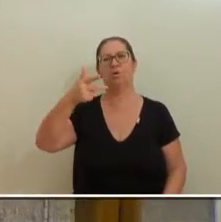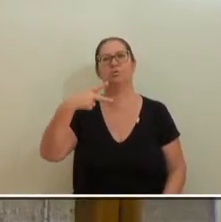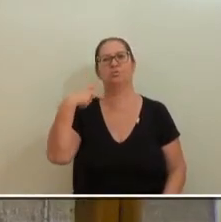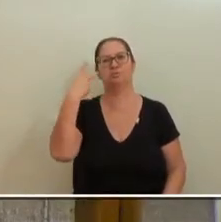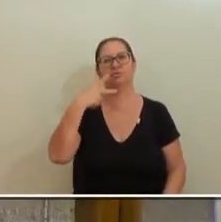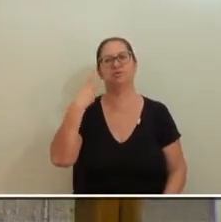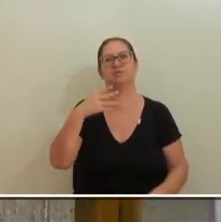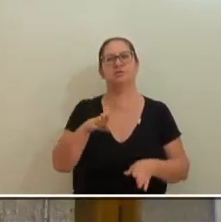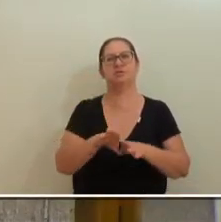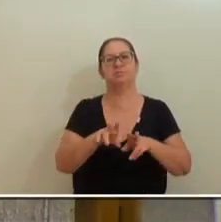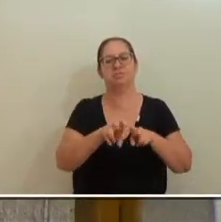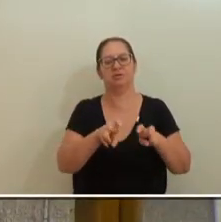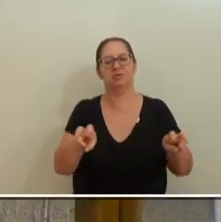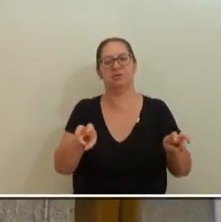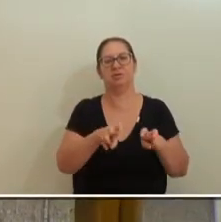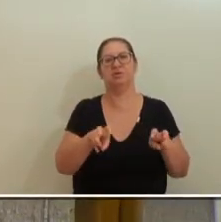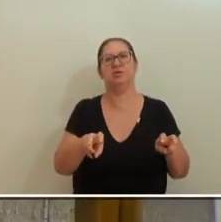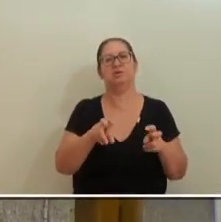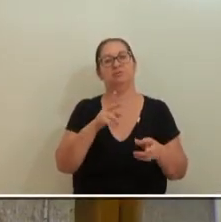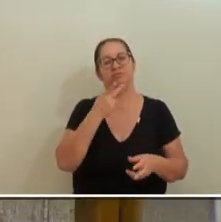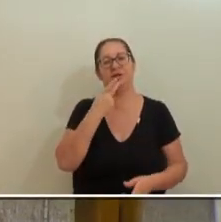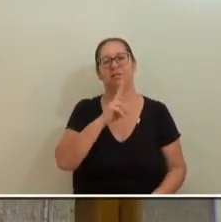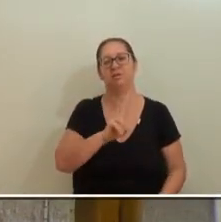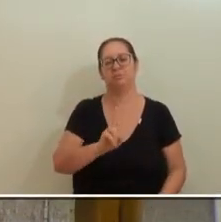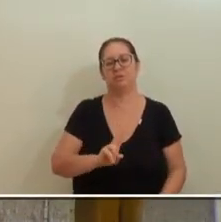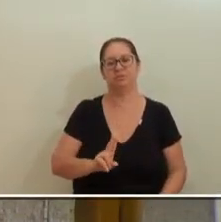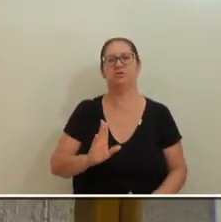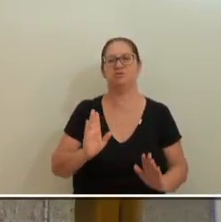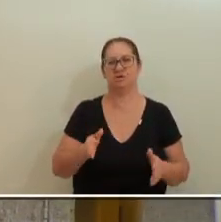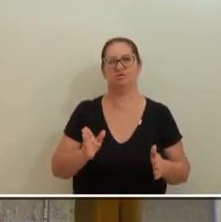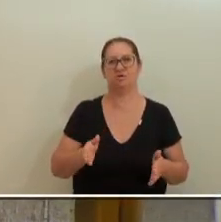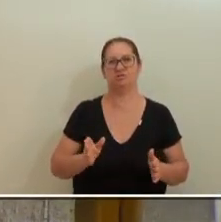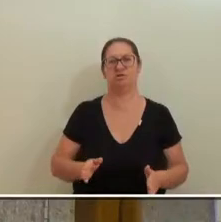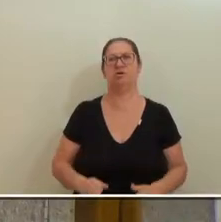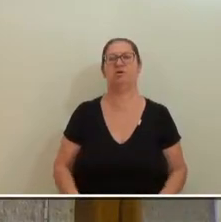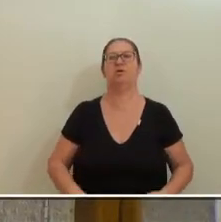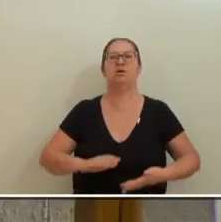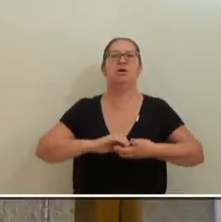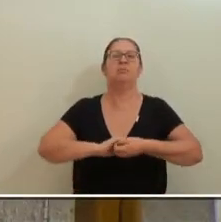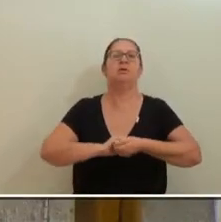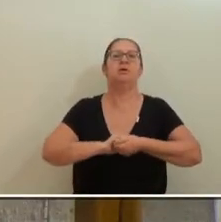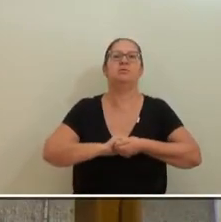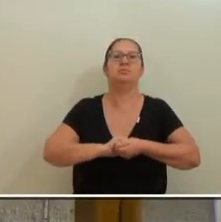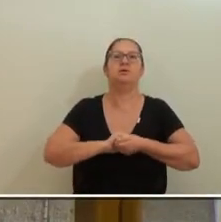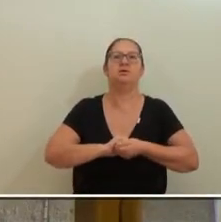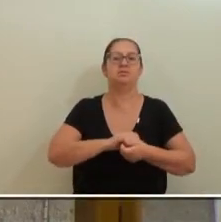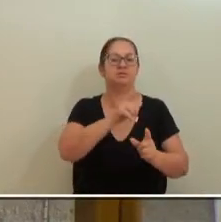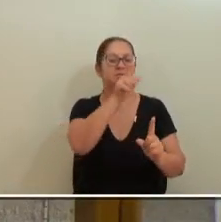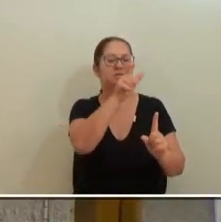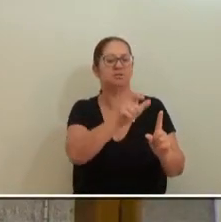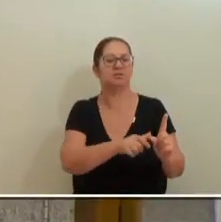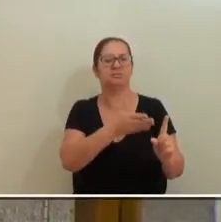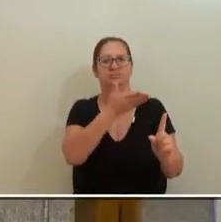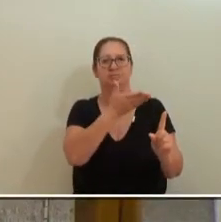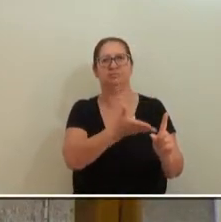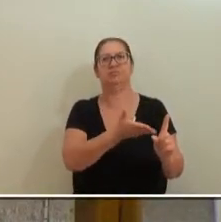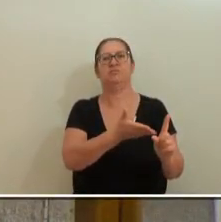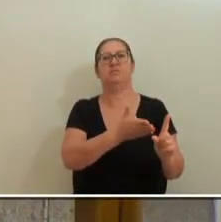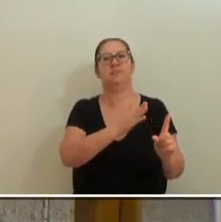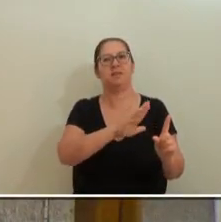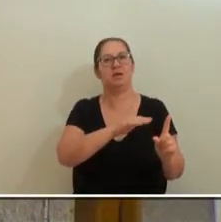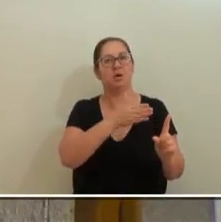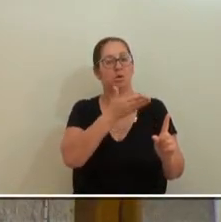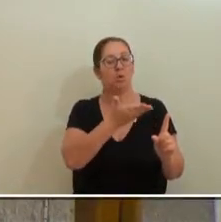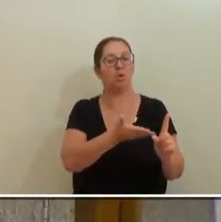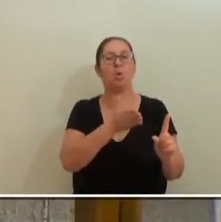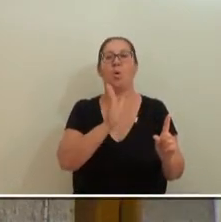mesa já nominada aqui. E, claro, render aí os parabéns a essa pessoa que está sendo homenageada